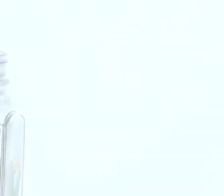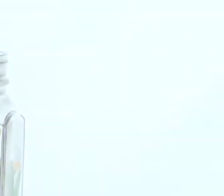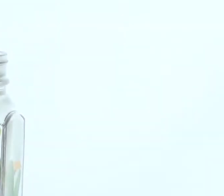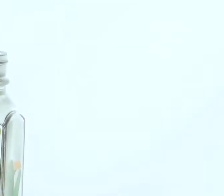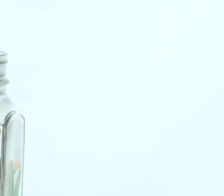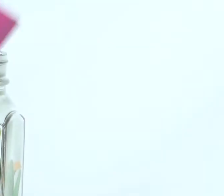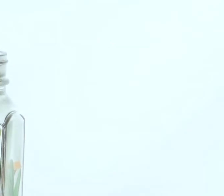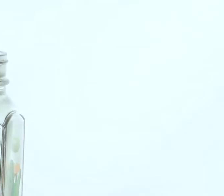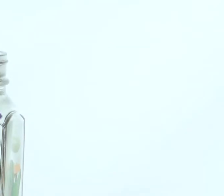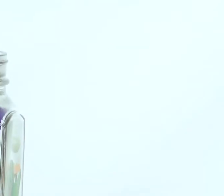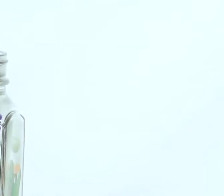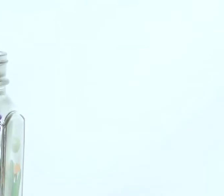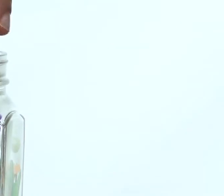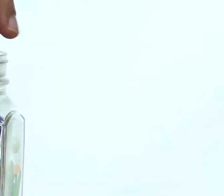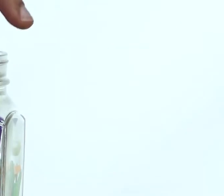Música